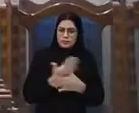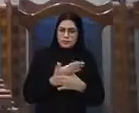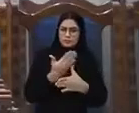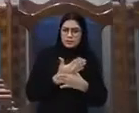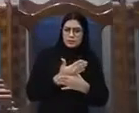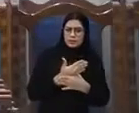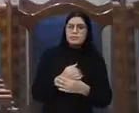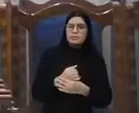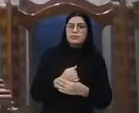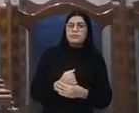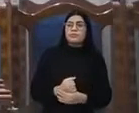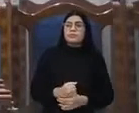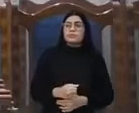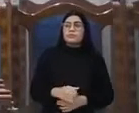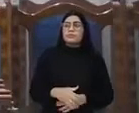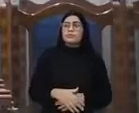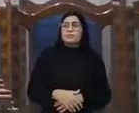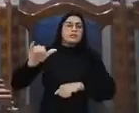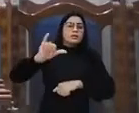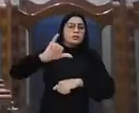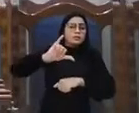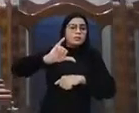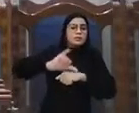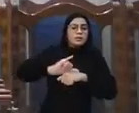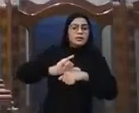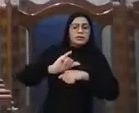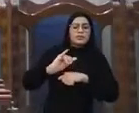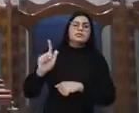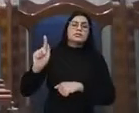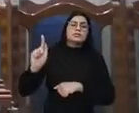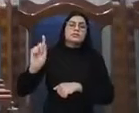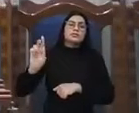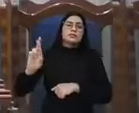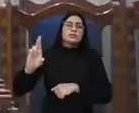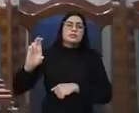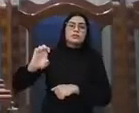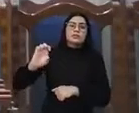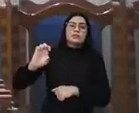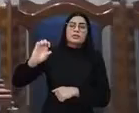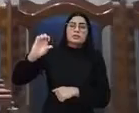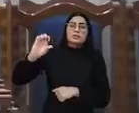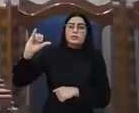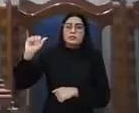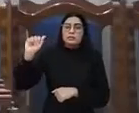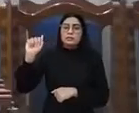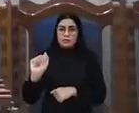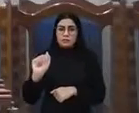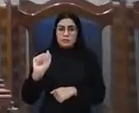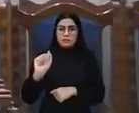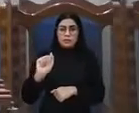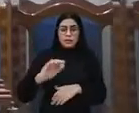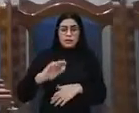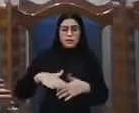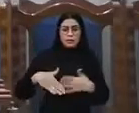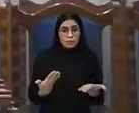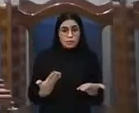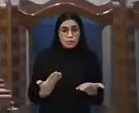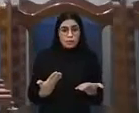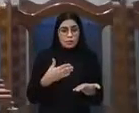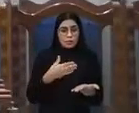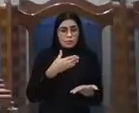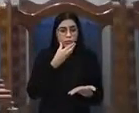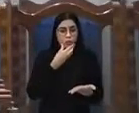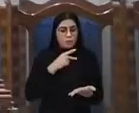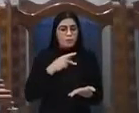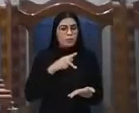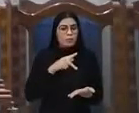cerca de 500 mil habitantes, e Paulo chega naquela grande cidade, e ali diz a palavra de